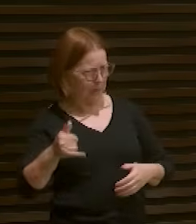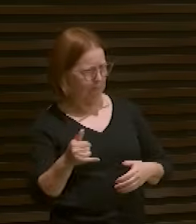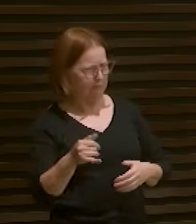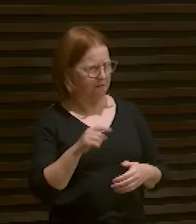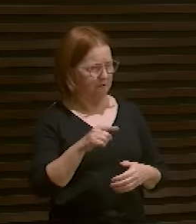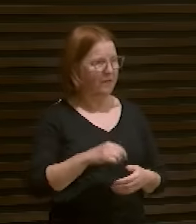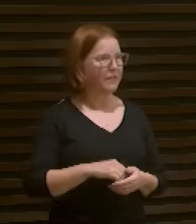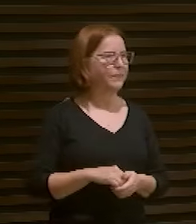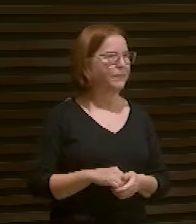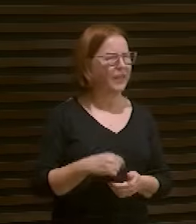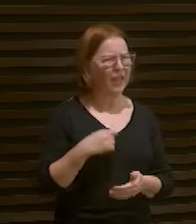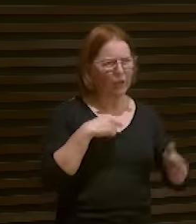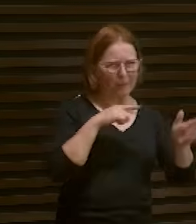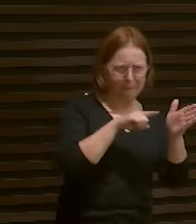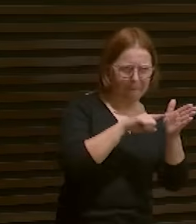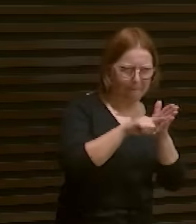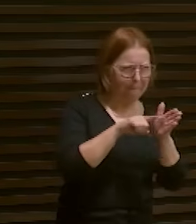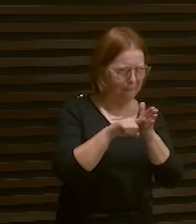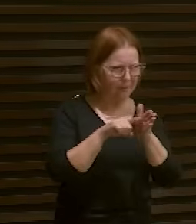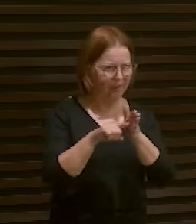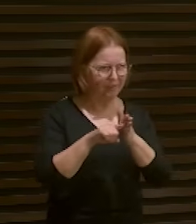umas perguntas hipotéticas.